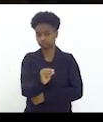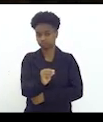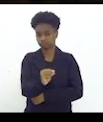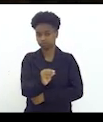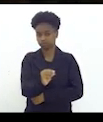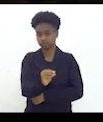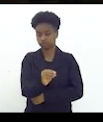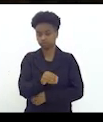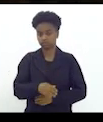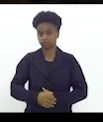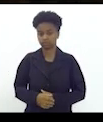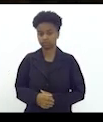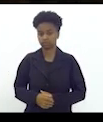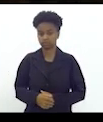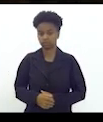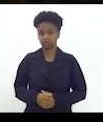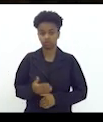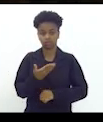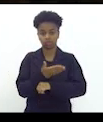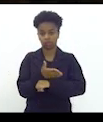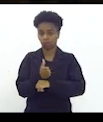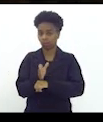a cada minuto.